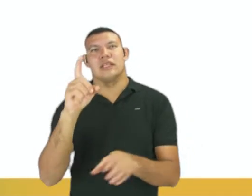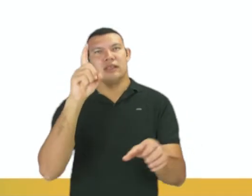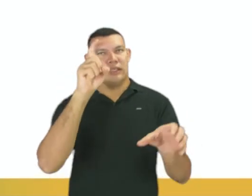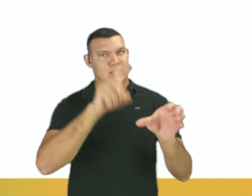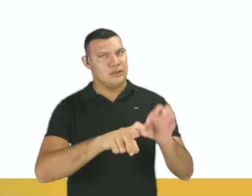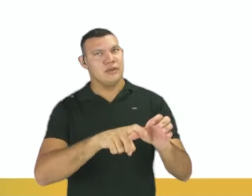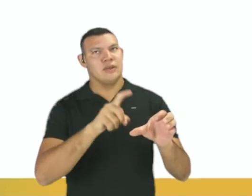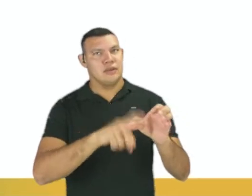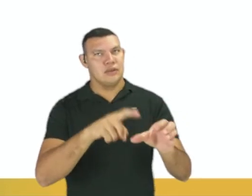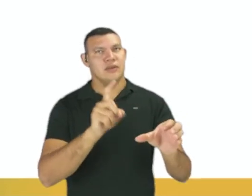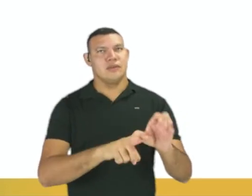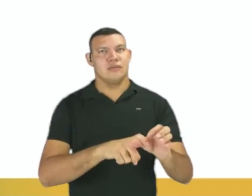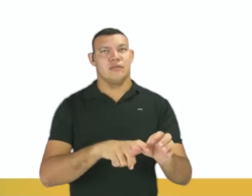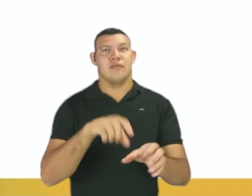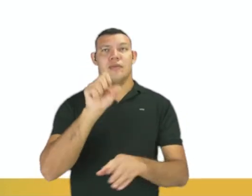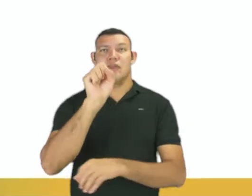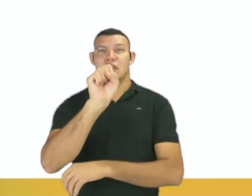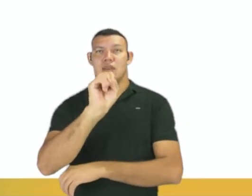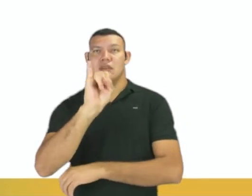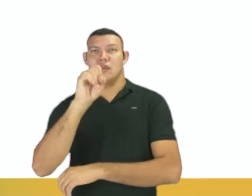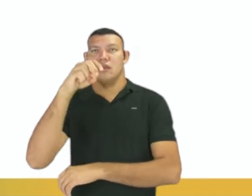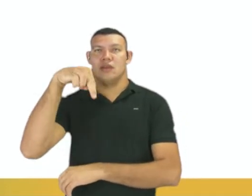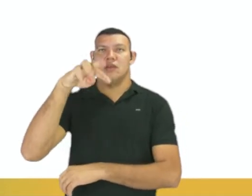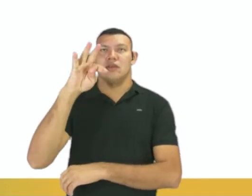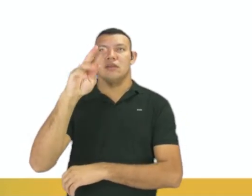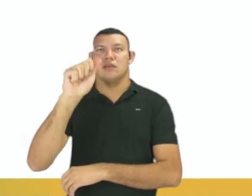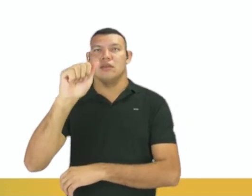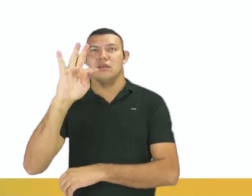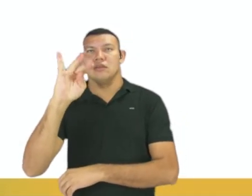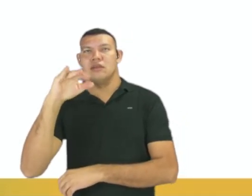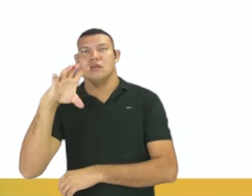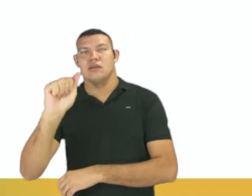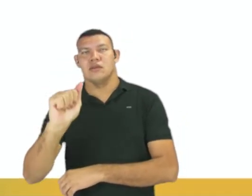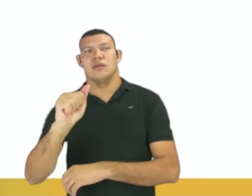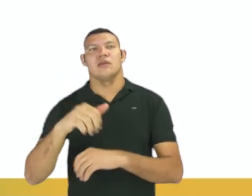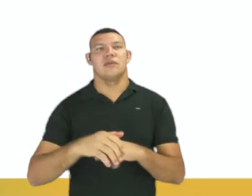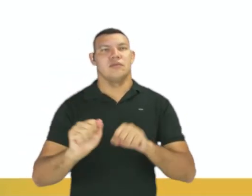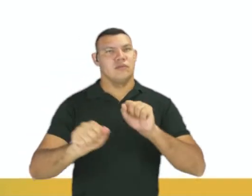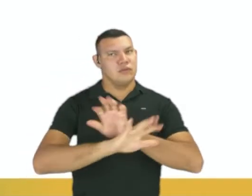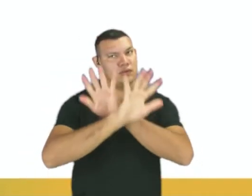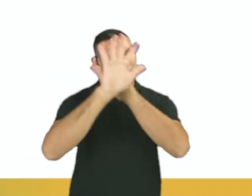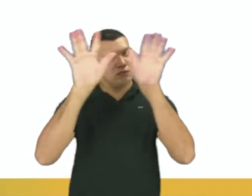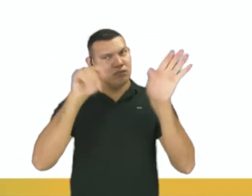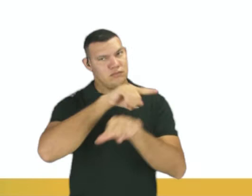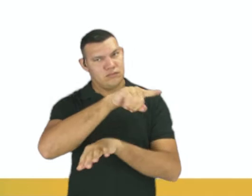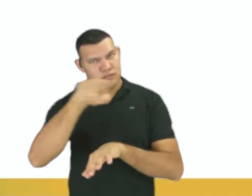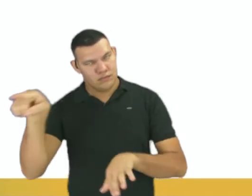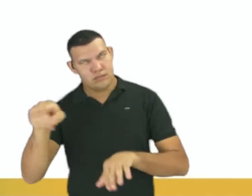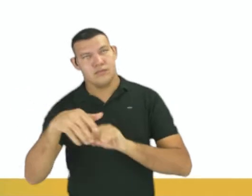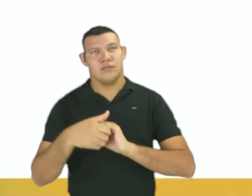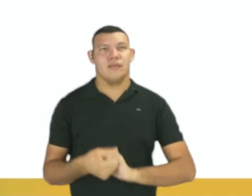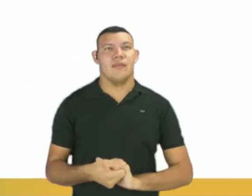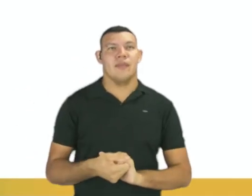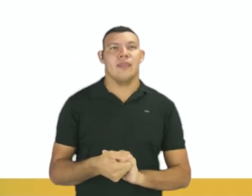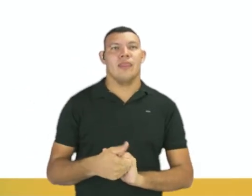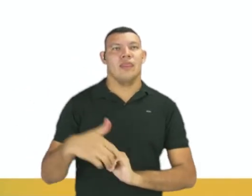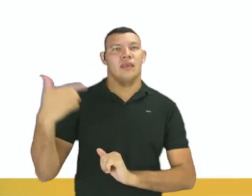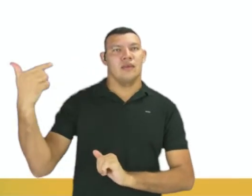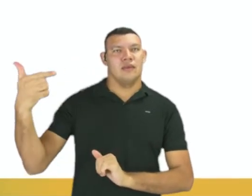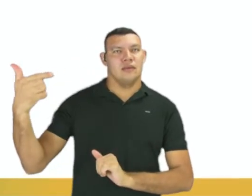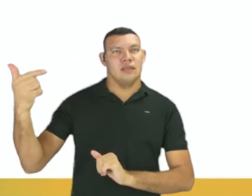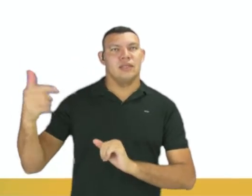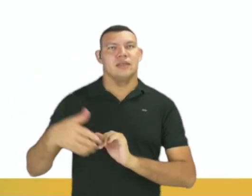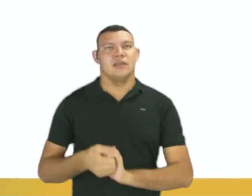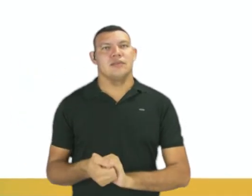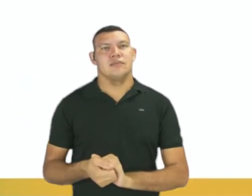as orações sintáticos a gente vai entender mais elas lá na frente vai ficar claro para todos nós na segundo é o